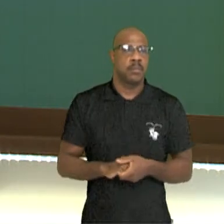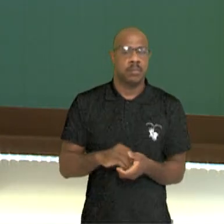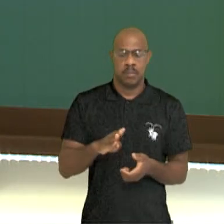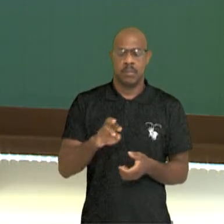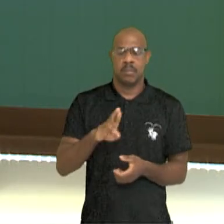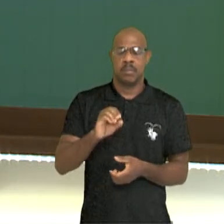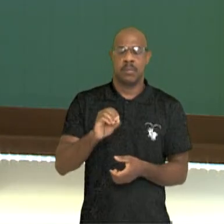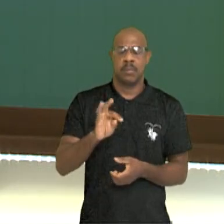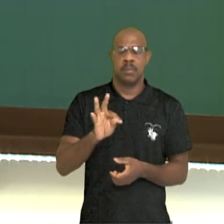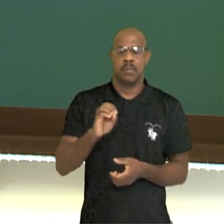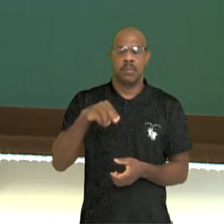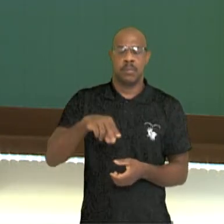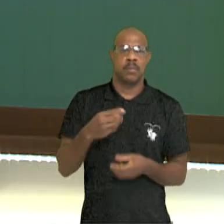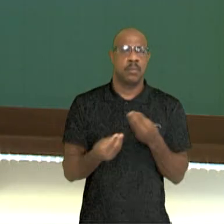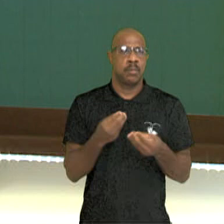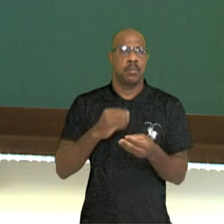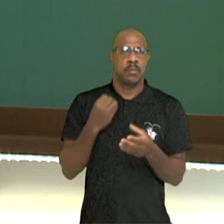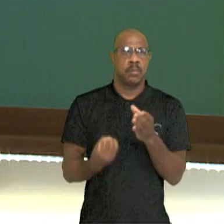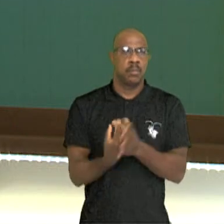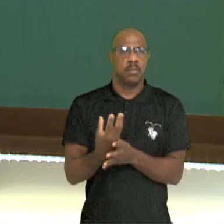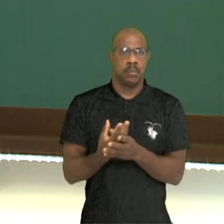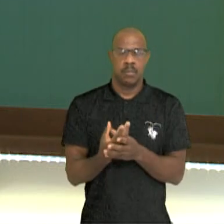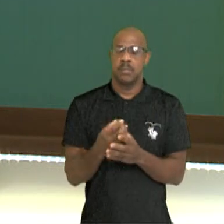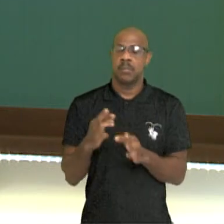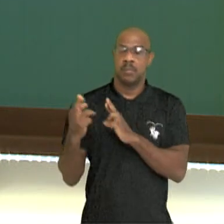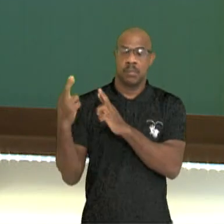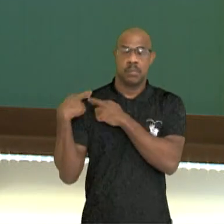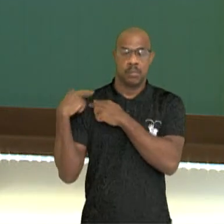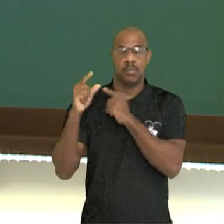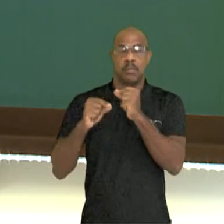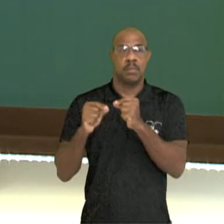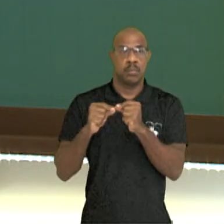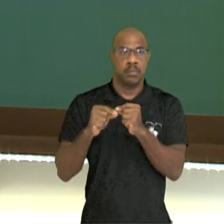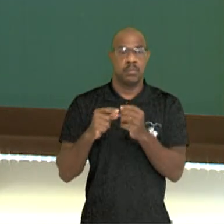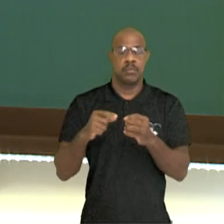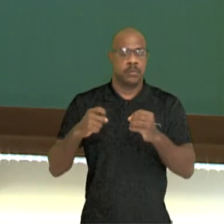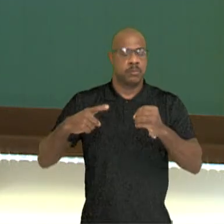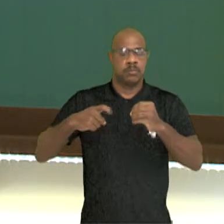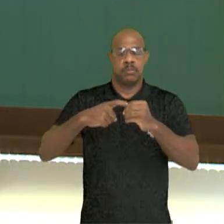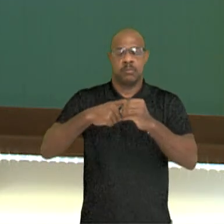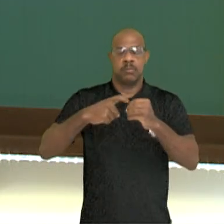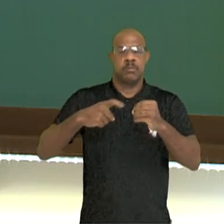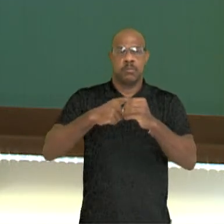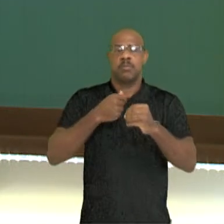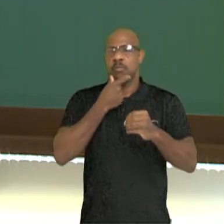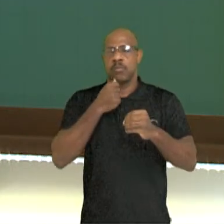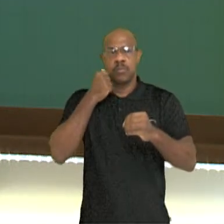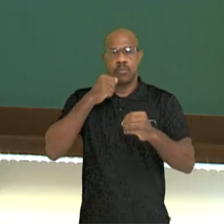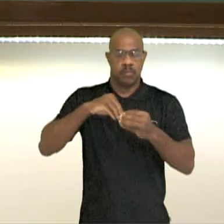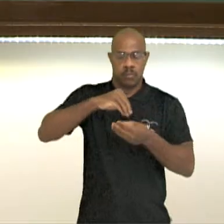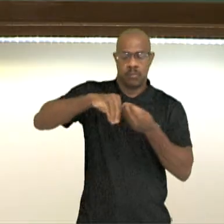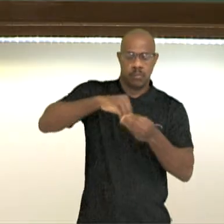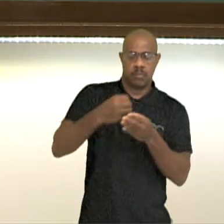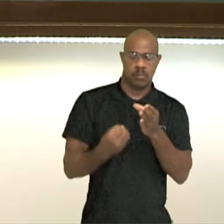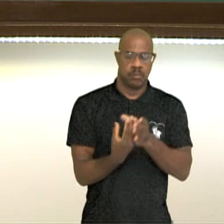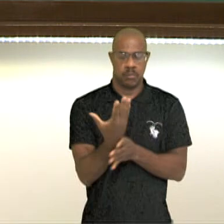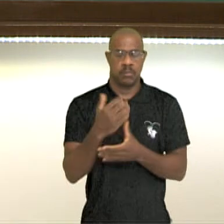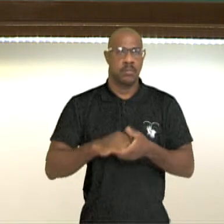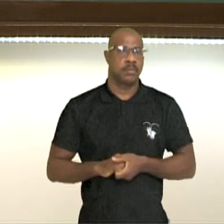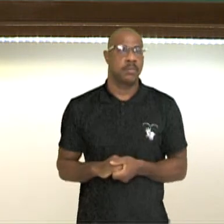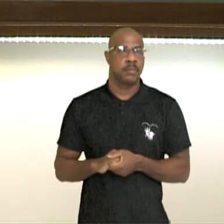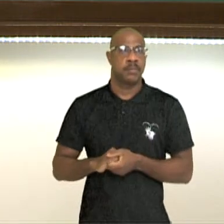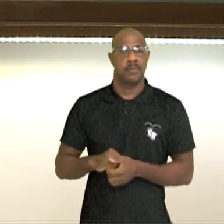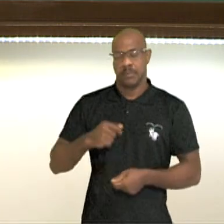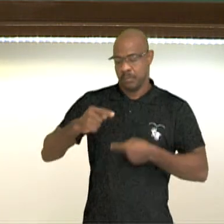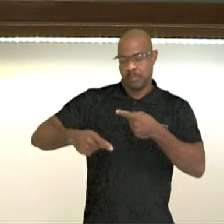pela produção de gametas masculinos e femininos, dando origem a um esporófito maduro. Agora aqui nesse ciclo ele